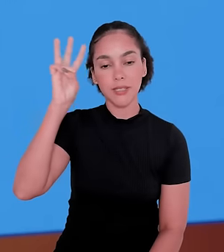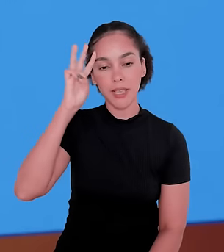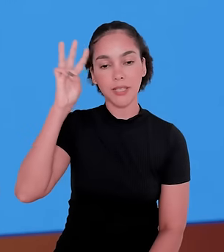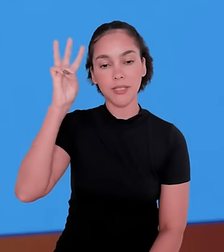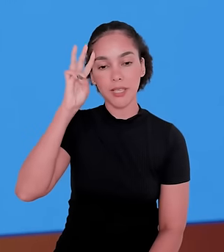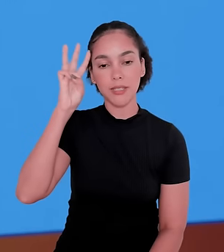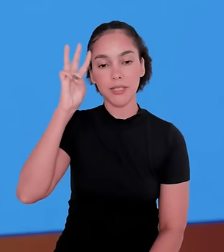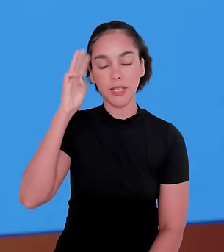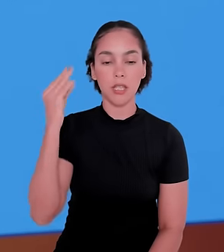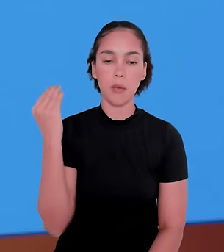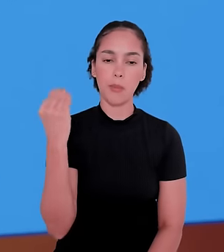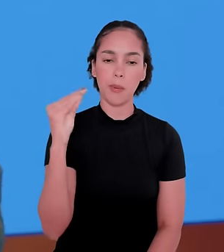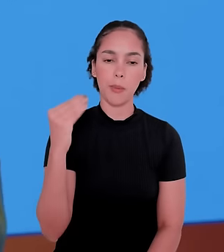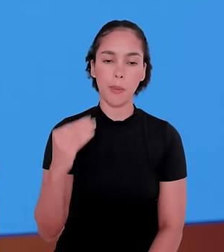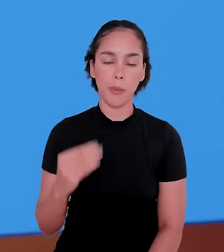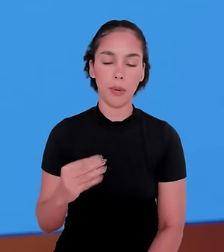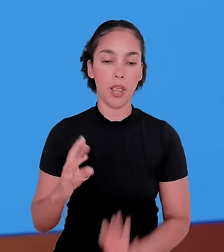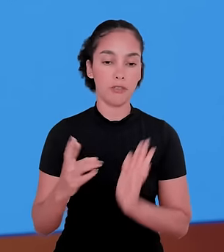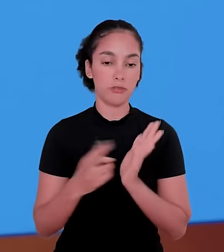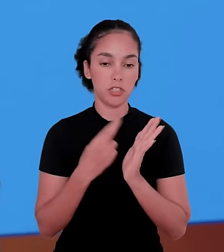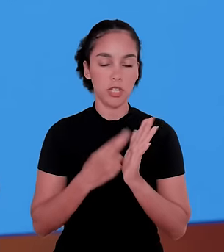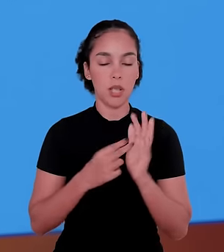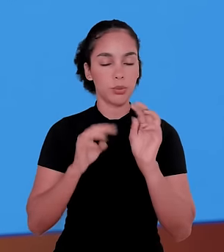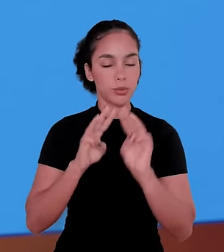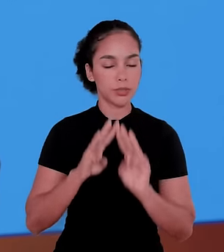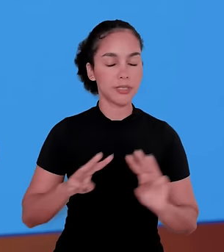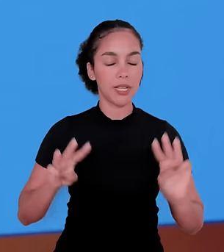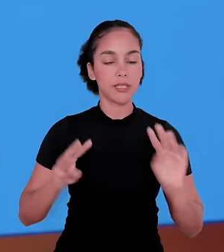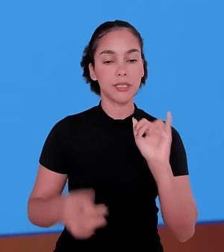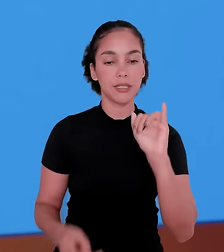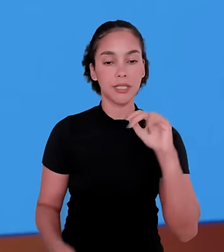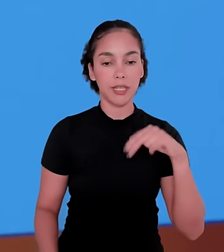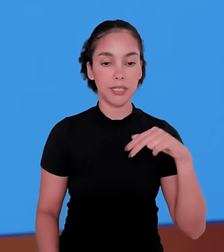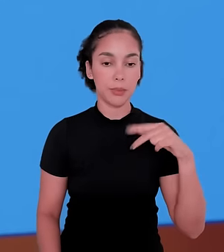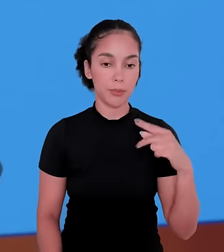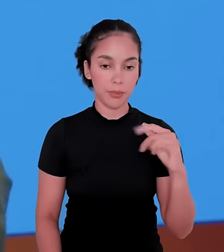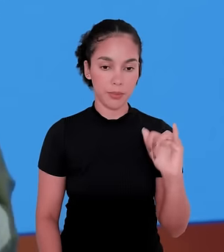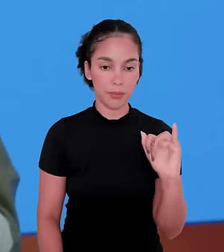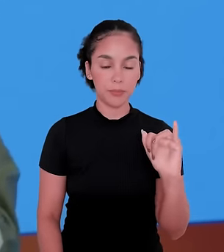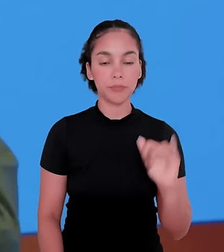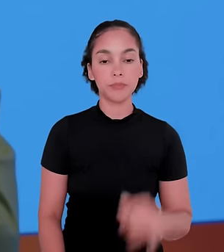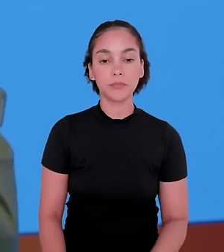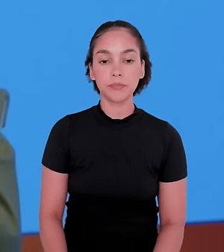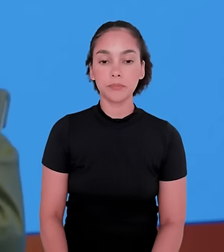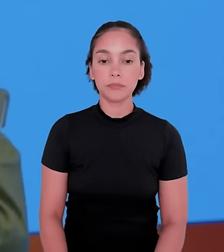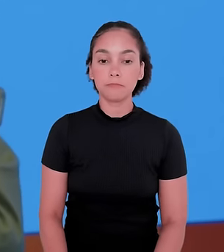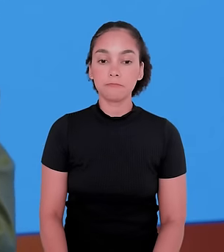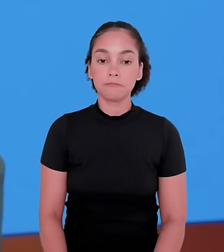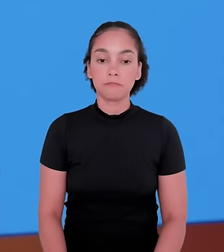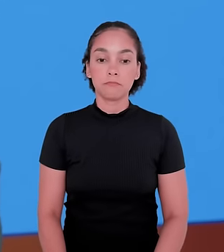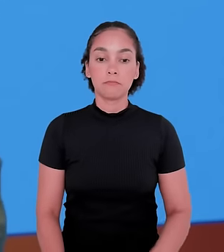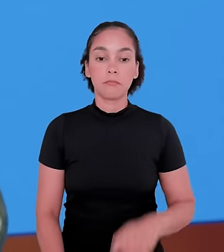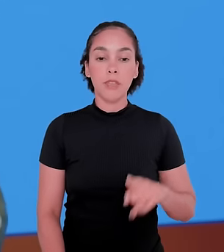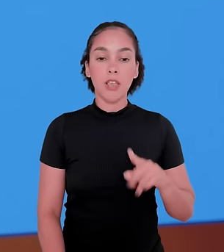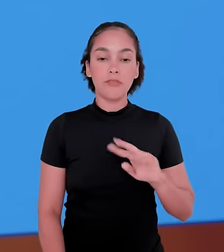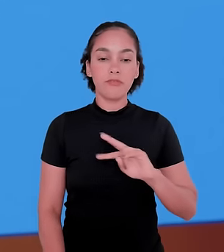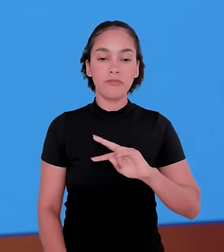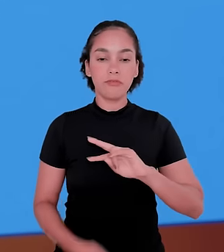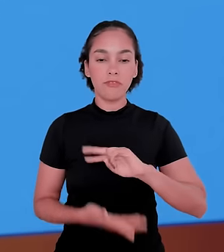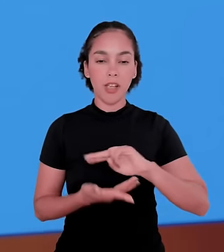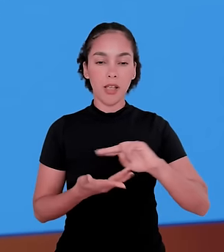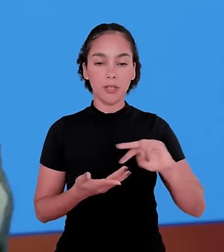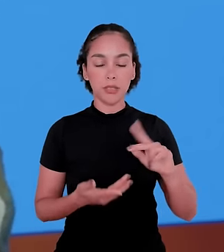vez por semana toda terça-feira no site do INPI E aí Eh você tem eh são vários